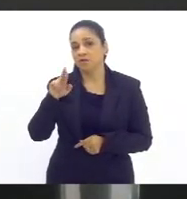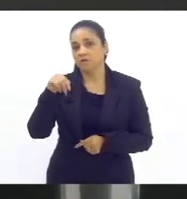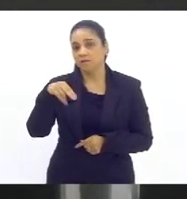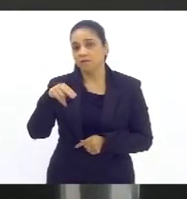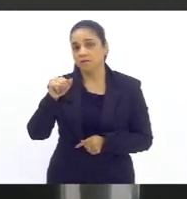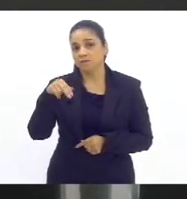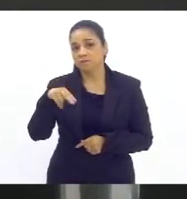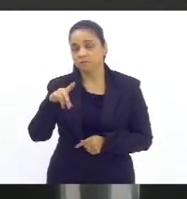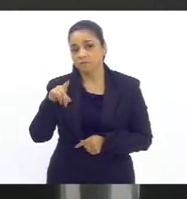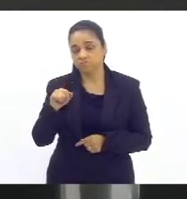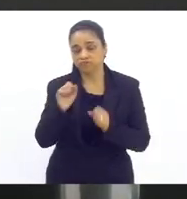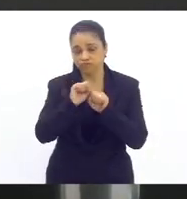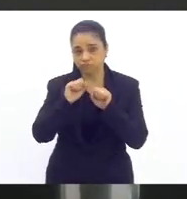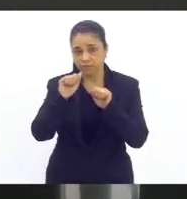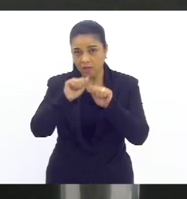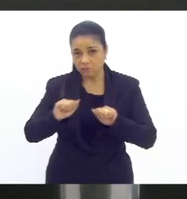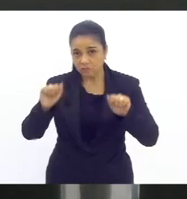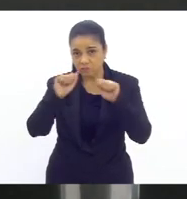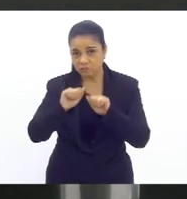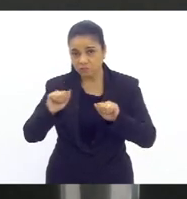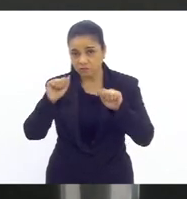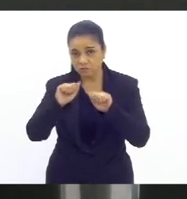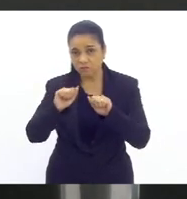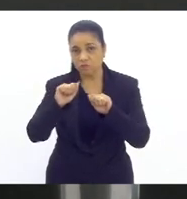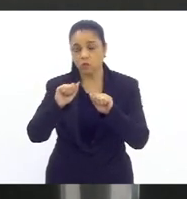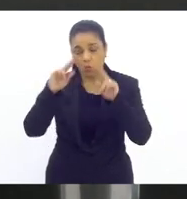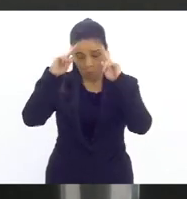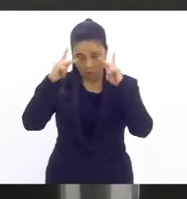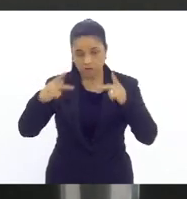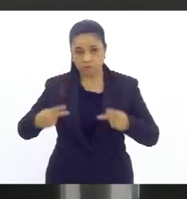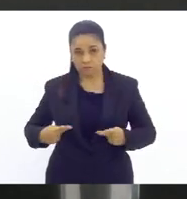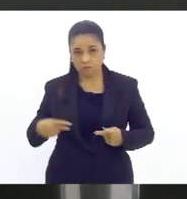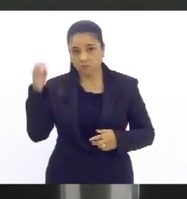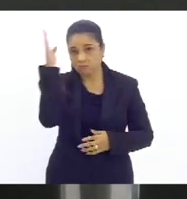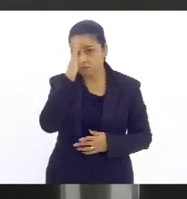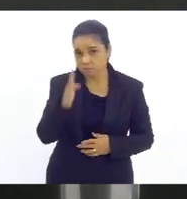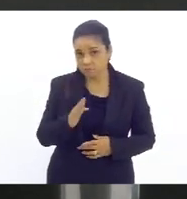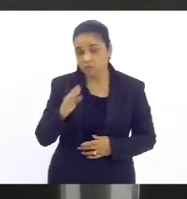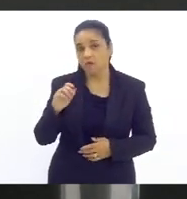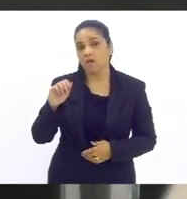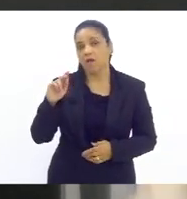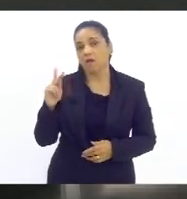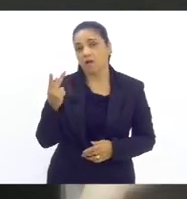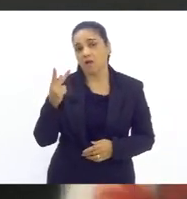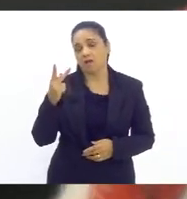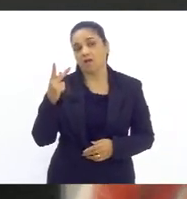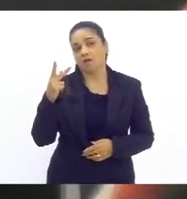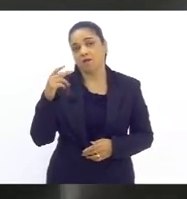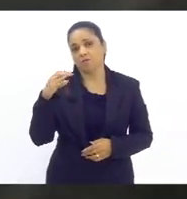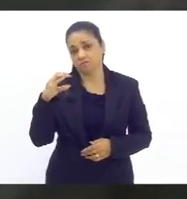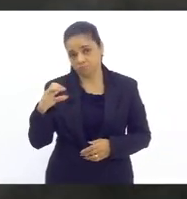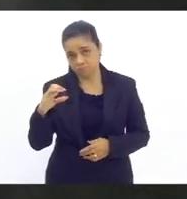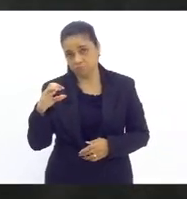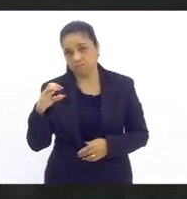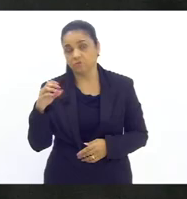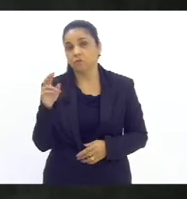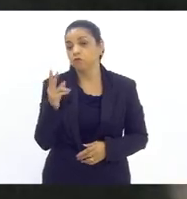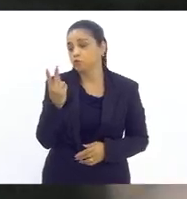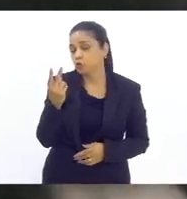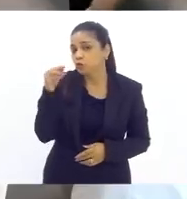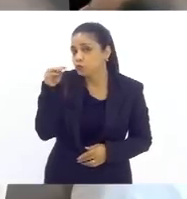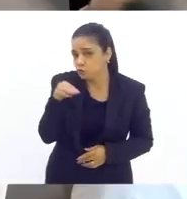Brasil tá aqui a HC também os minutinhos dois